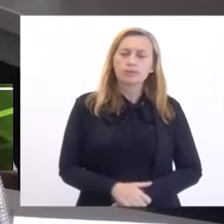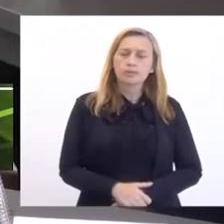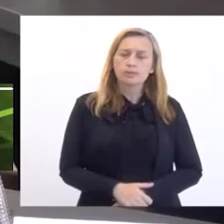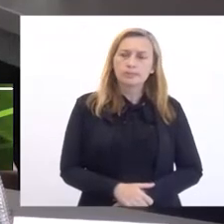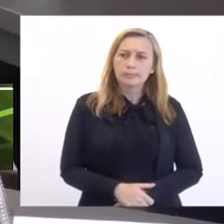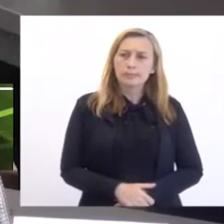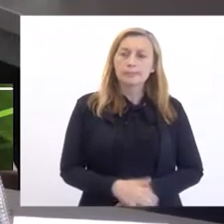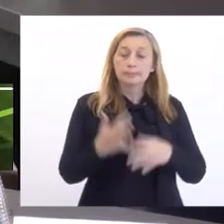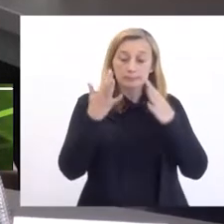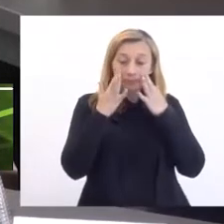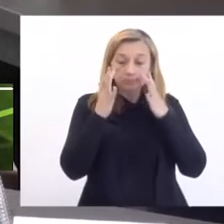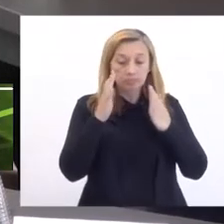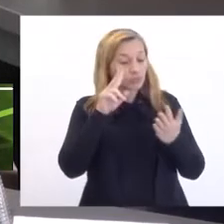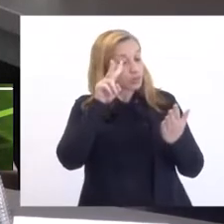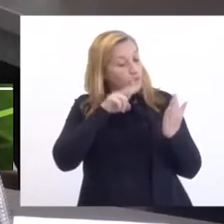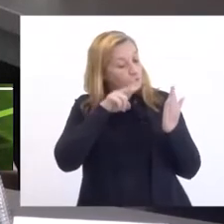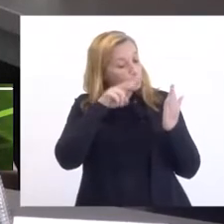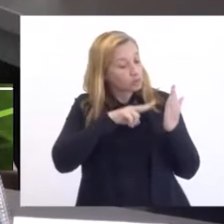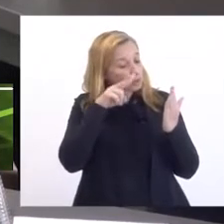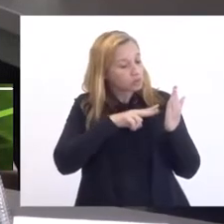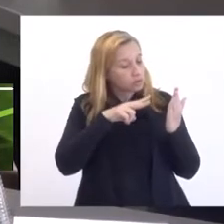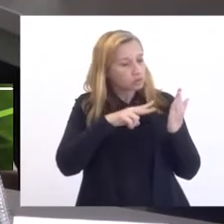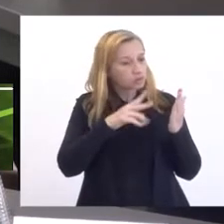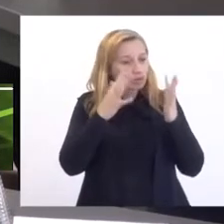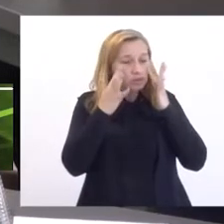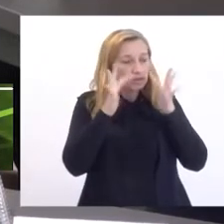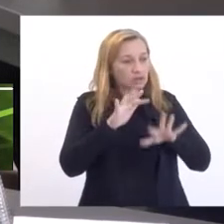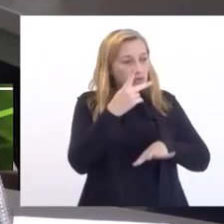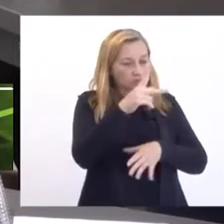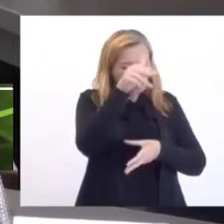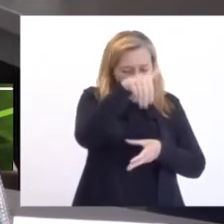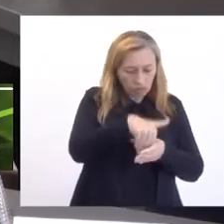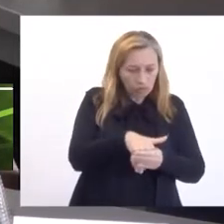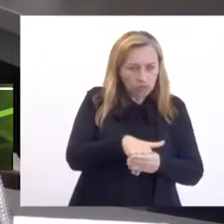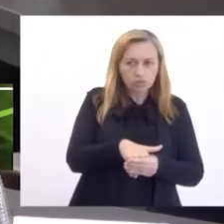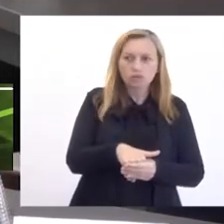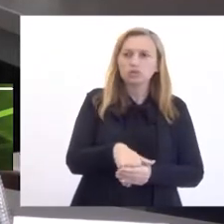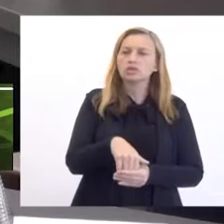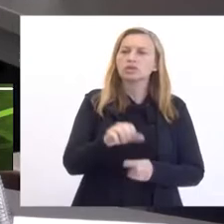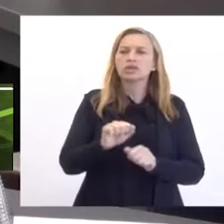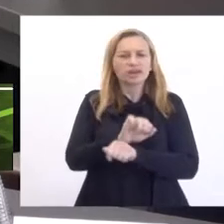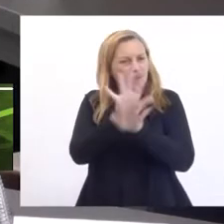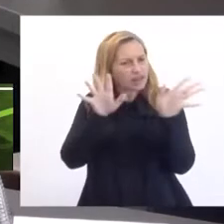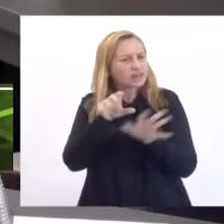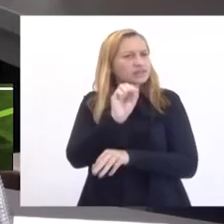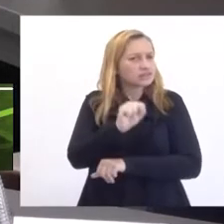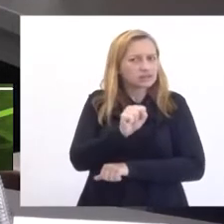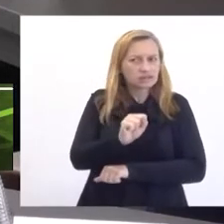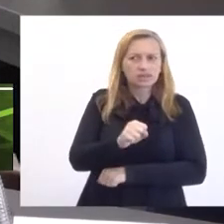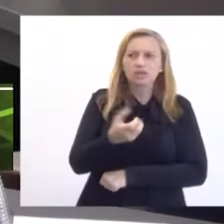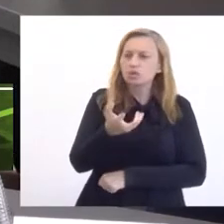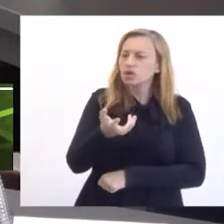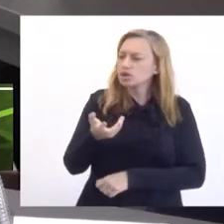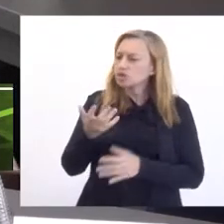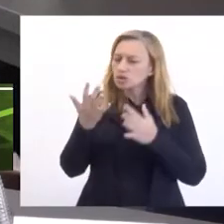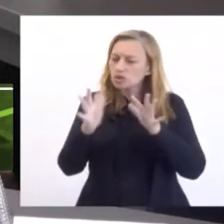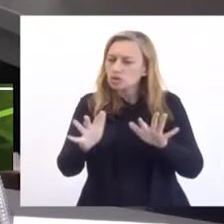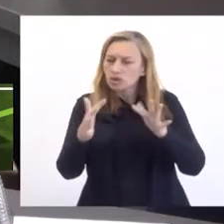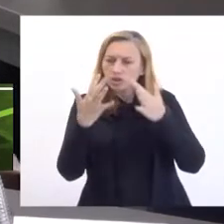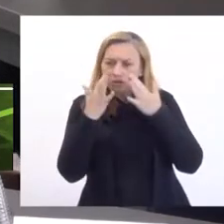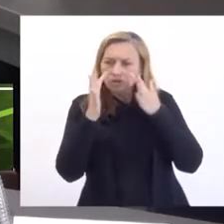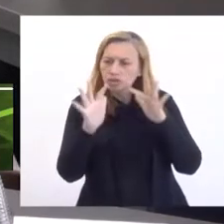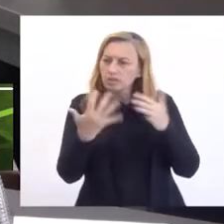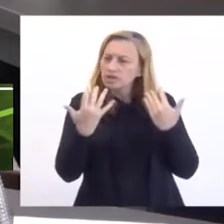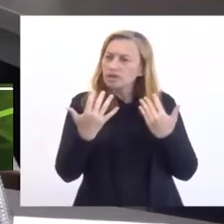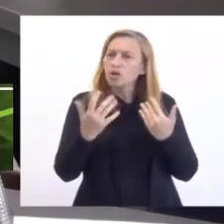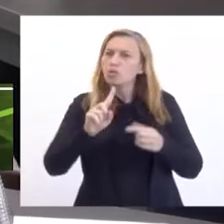com atenção o vosso voto e quero dizer que tem muita clareza. E eu quero chamar a atenção para